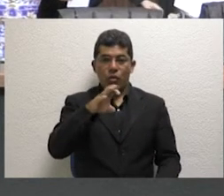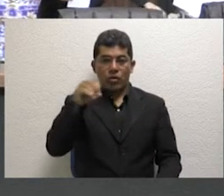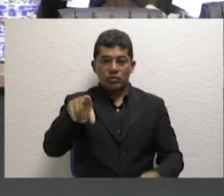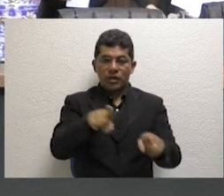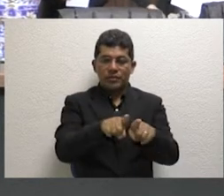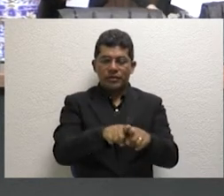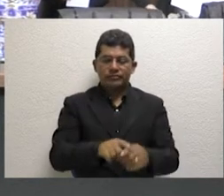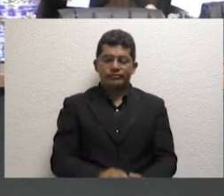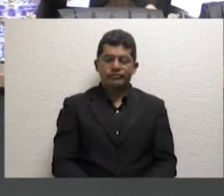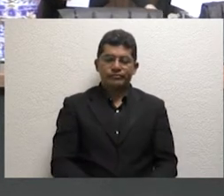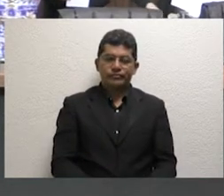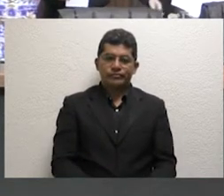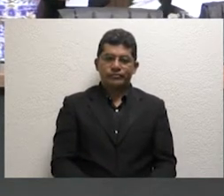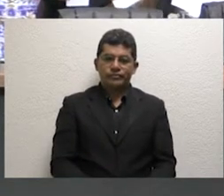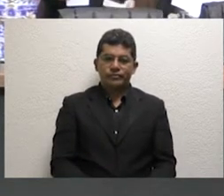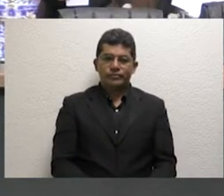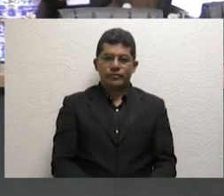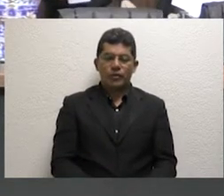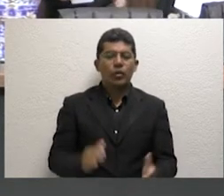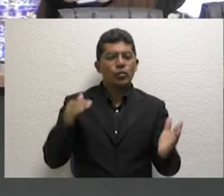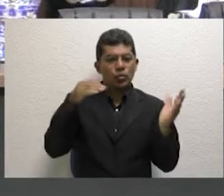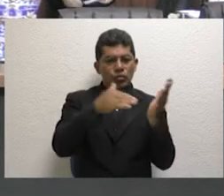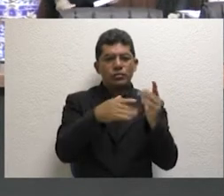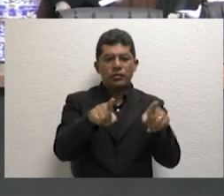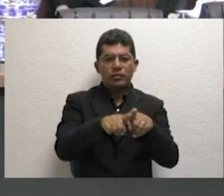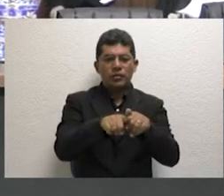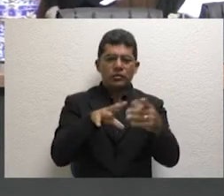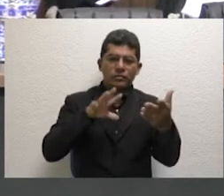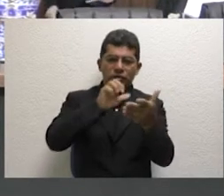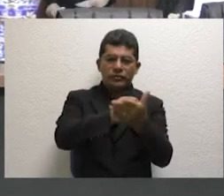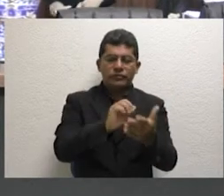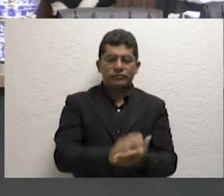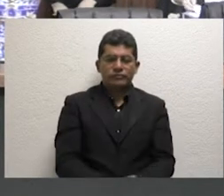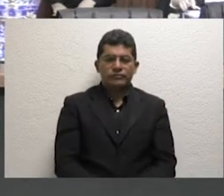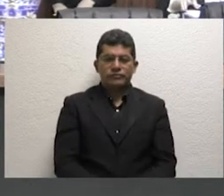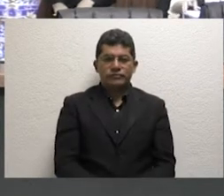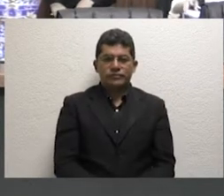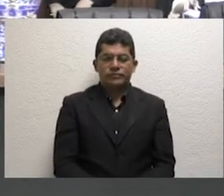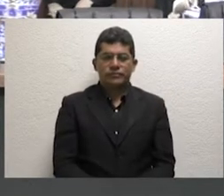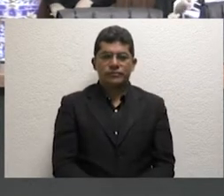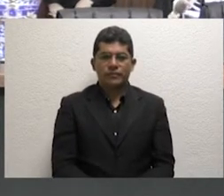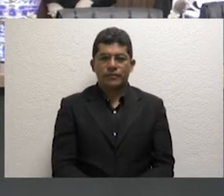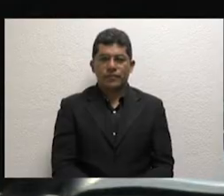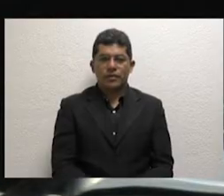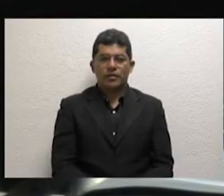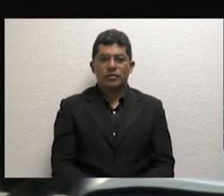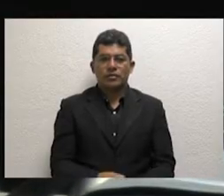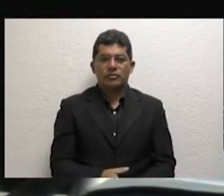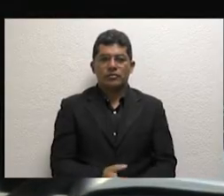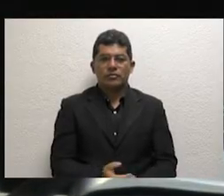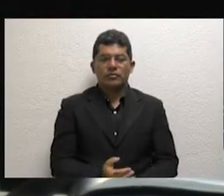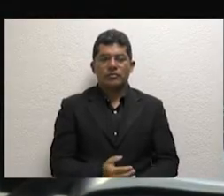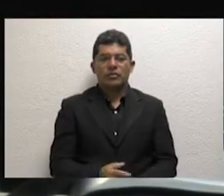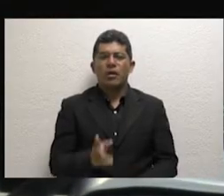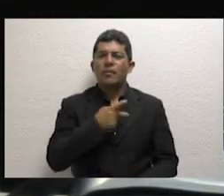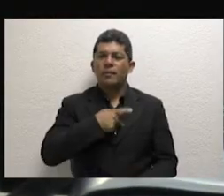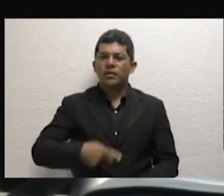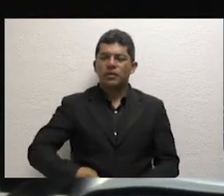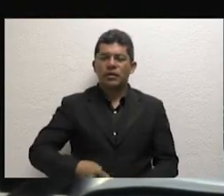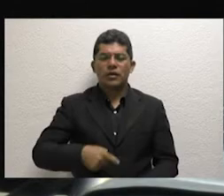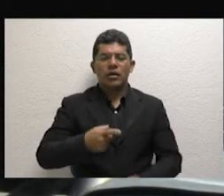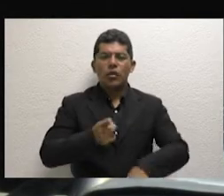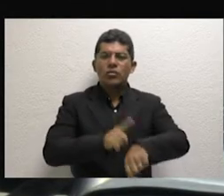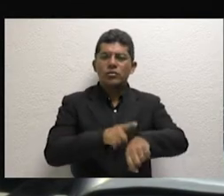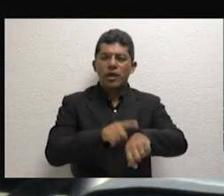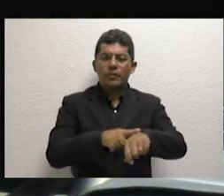último aí ok senhor presidente gostaria de me escrever senhor presidente o tempo do PP